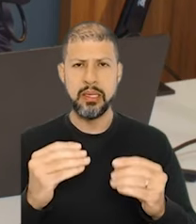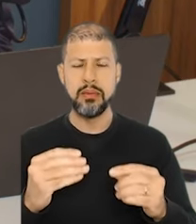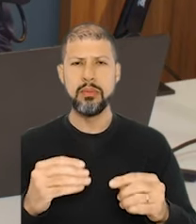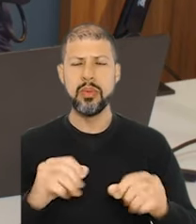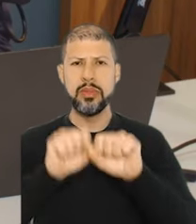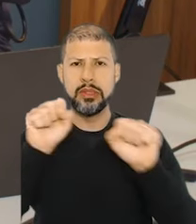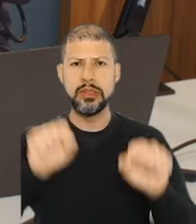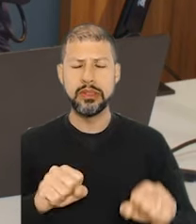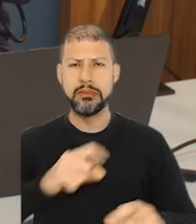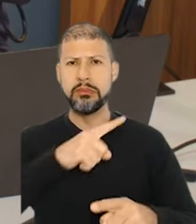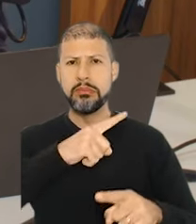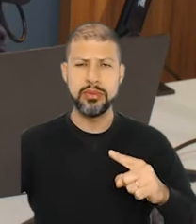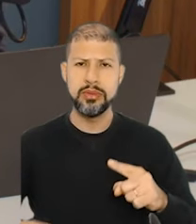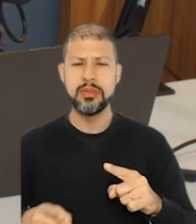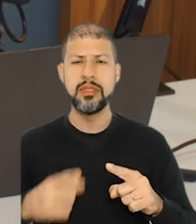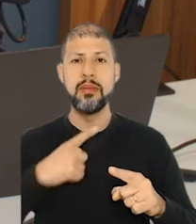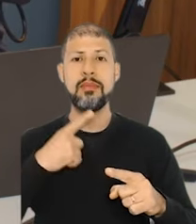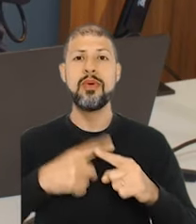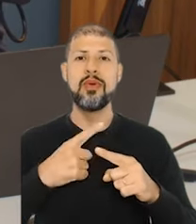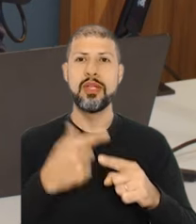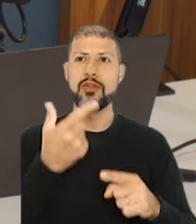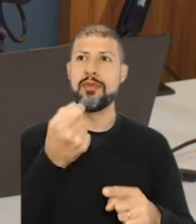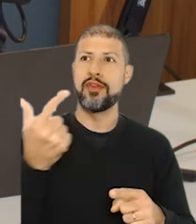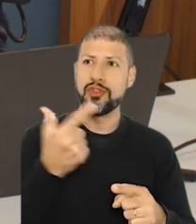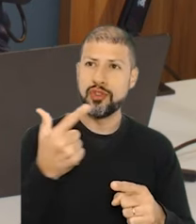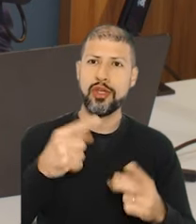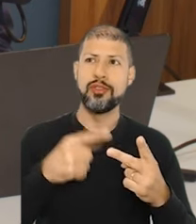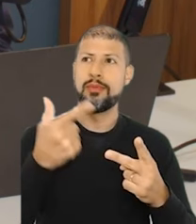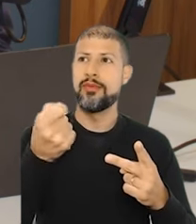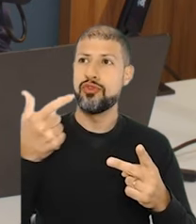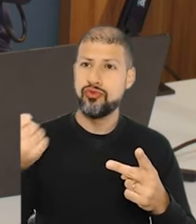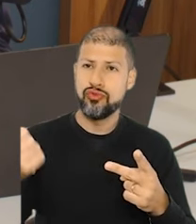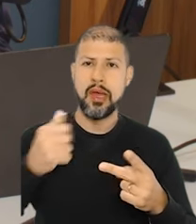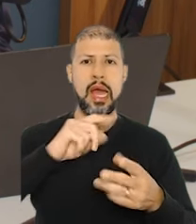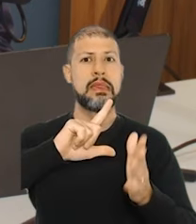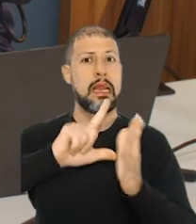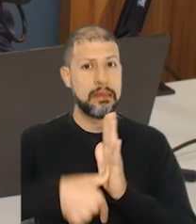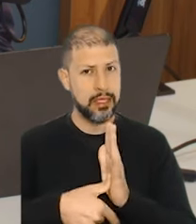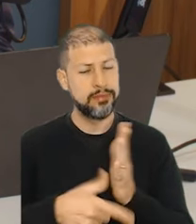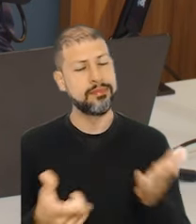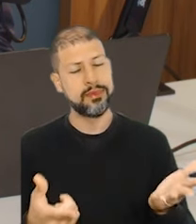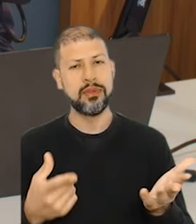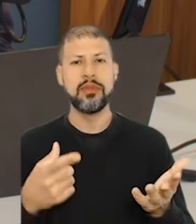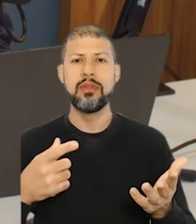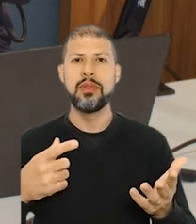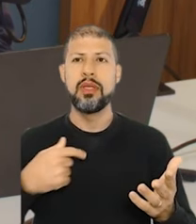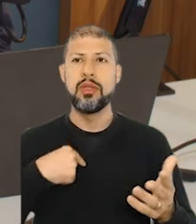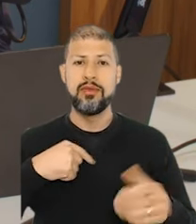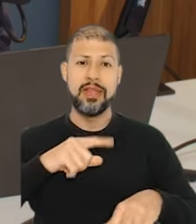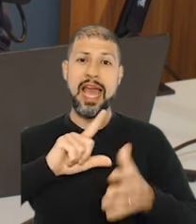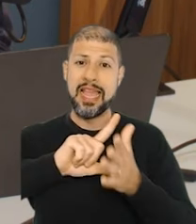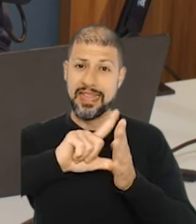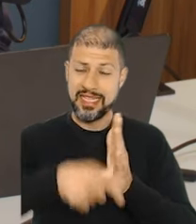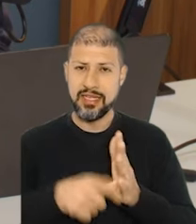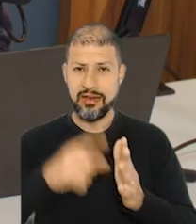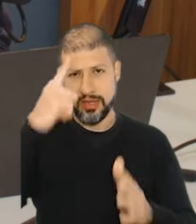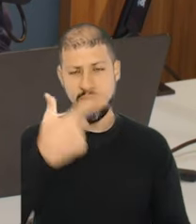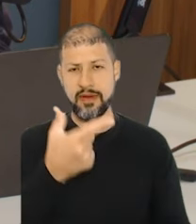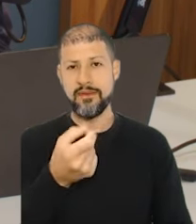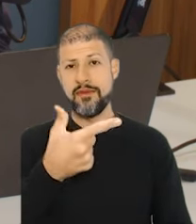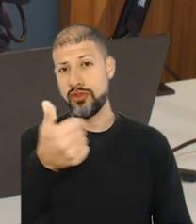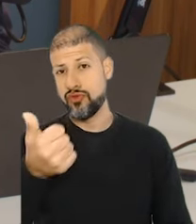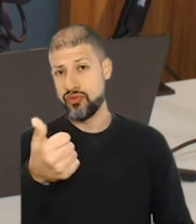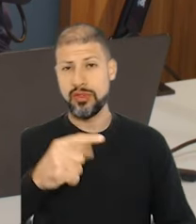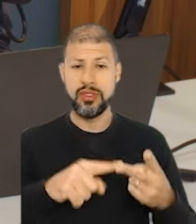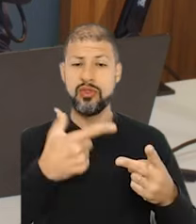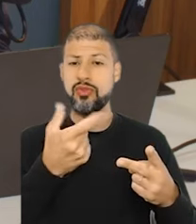preciso fazer todas essas declarações E aí Lembrando que o Diego trouxe estou fazendo fora do prazo 21 e 22 Então